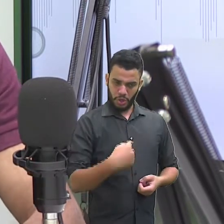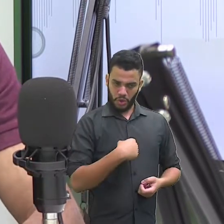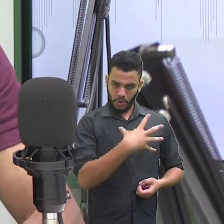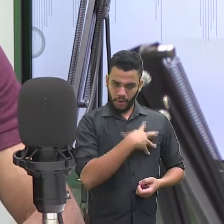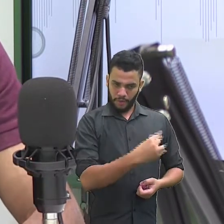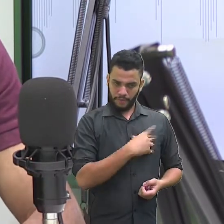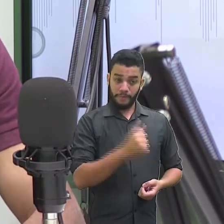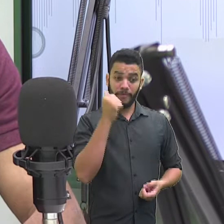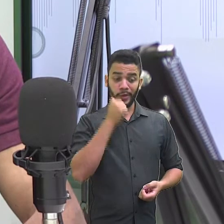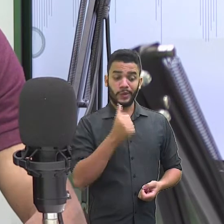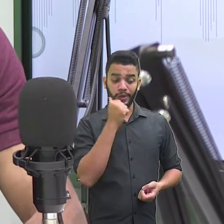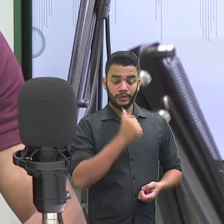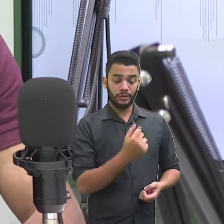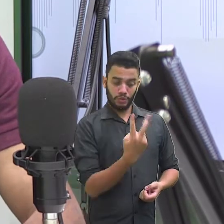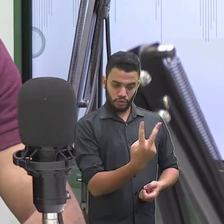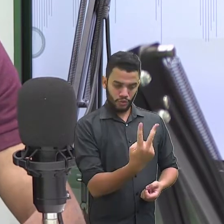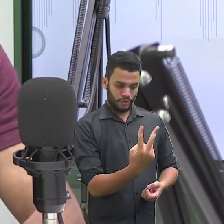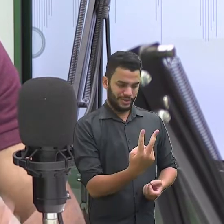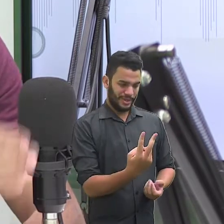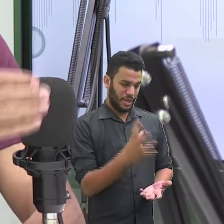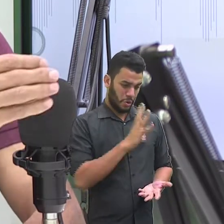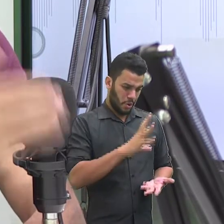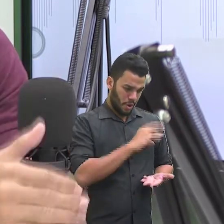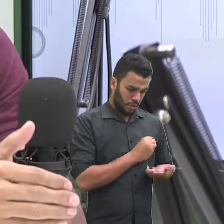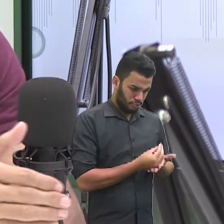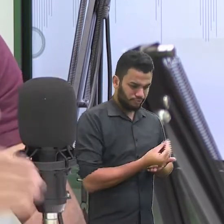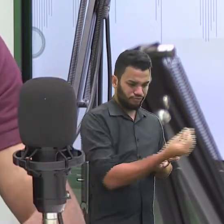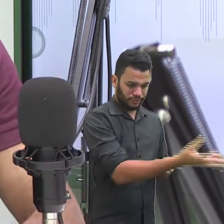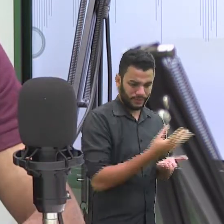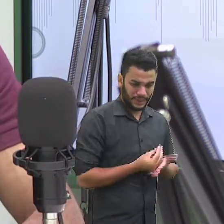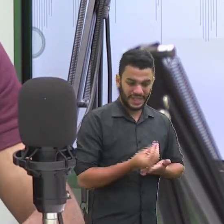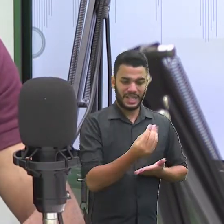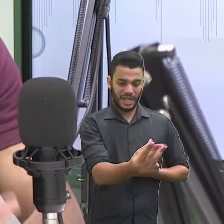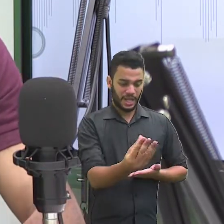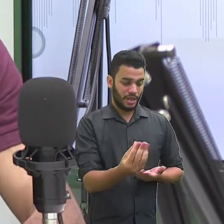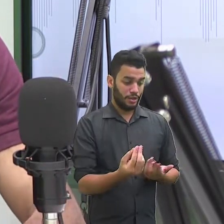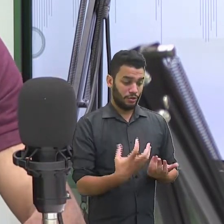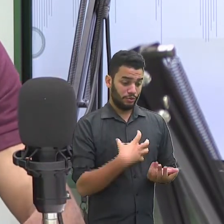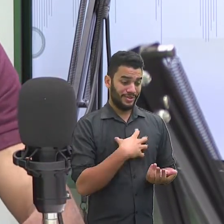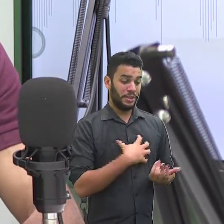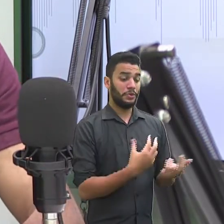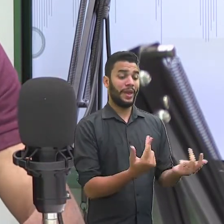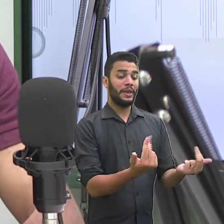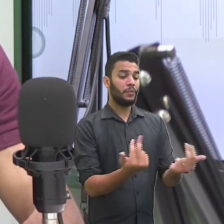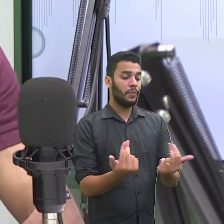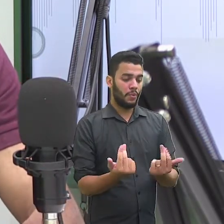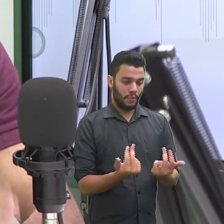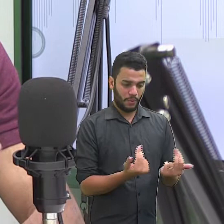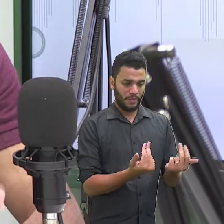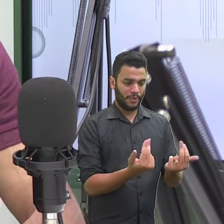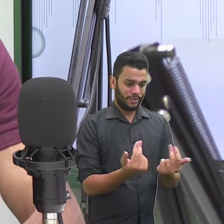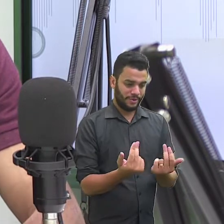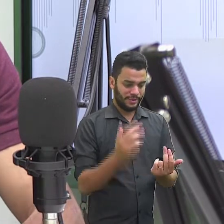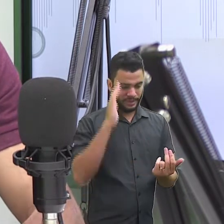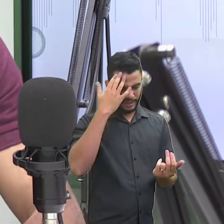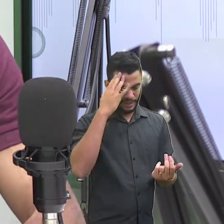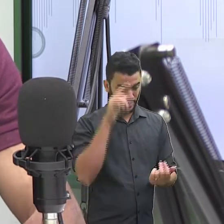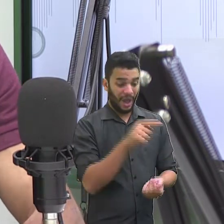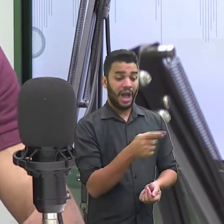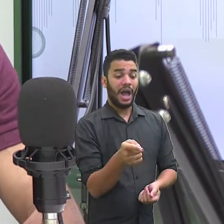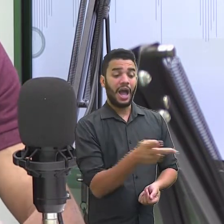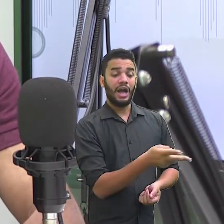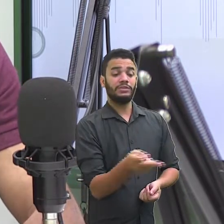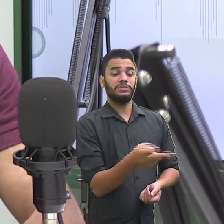Não pode haver uma predileção, eu amo mais uma em detrimento da outra. Ambas precisam ser objeto do meu